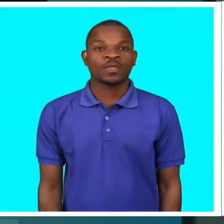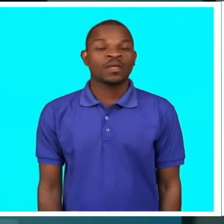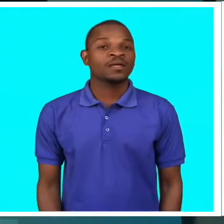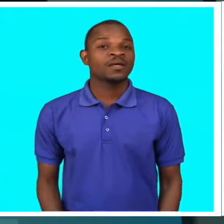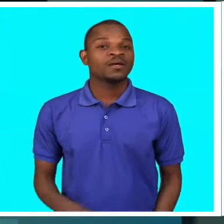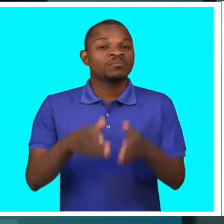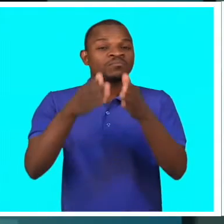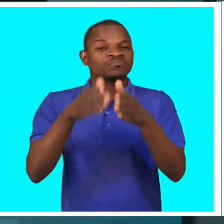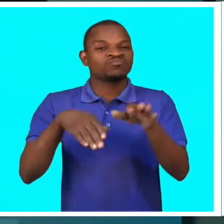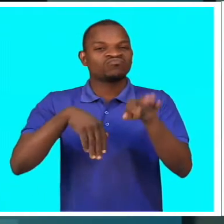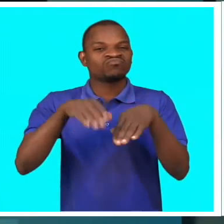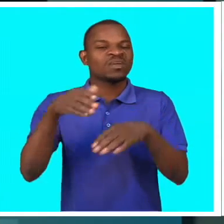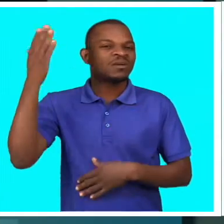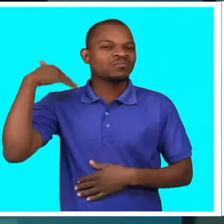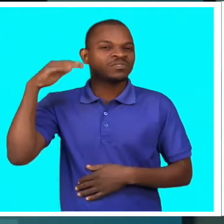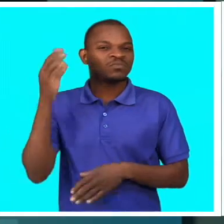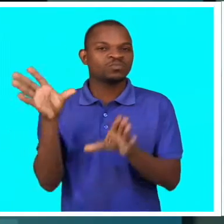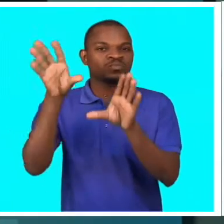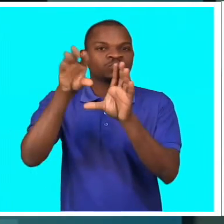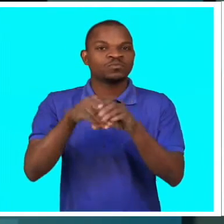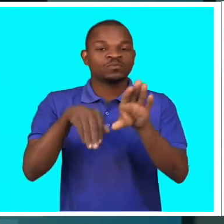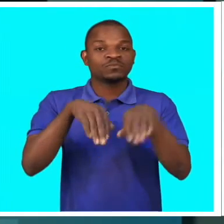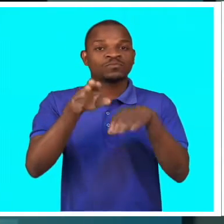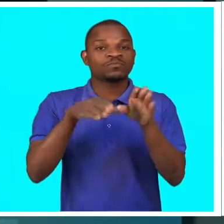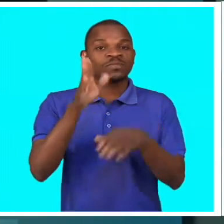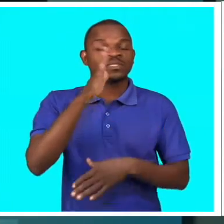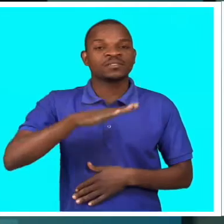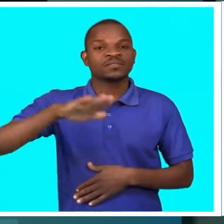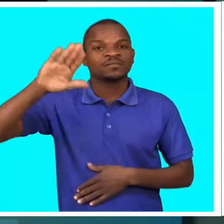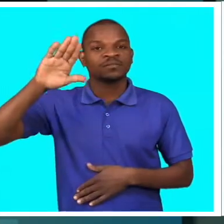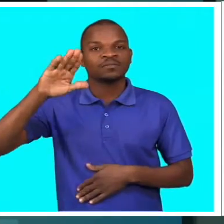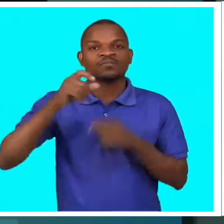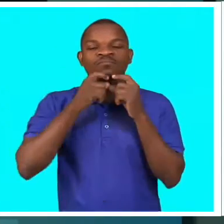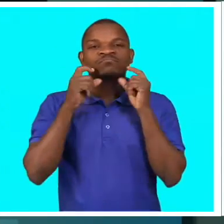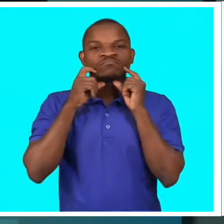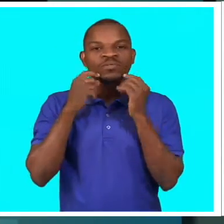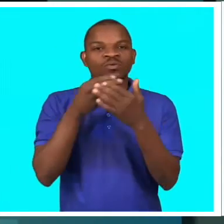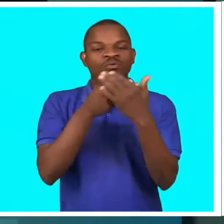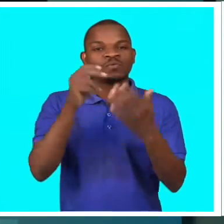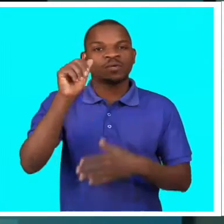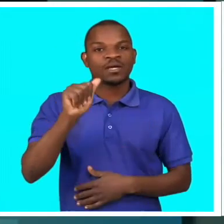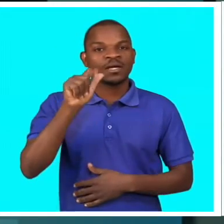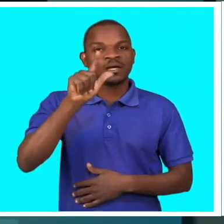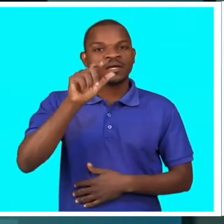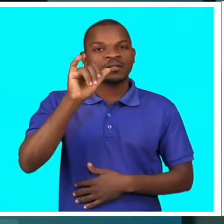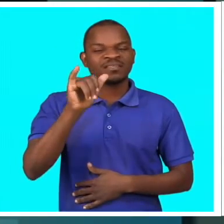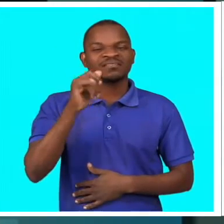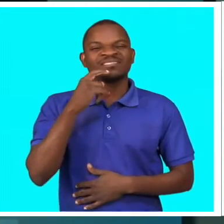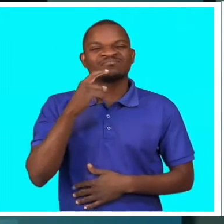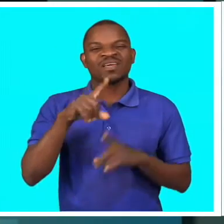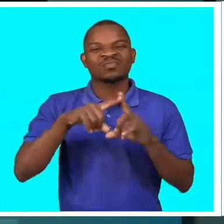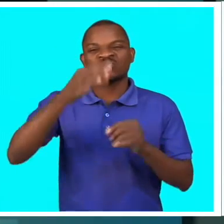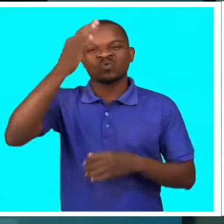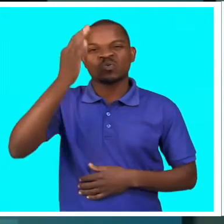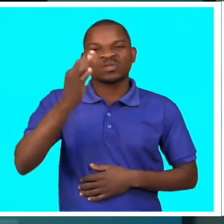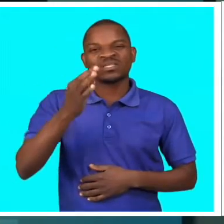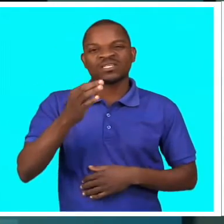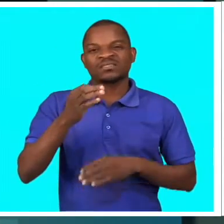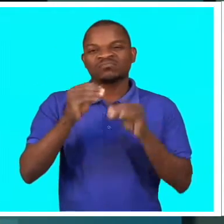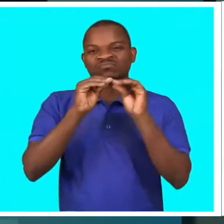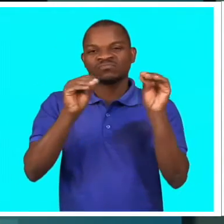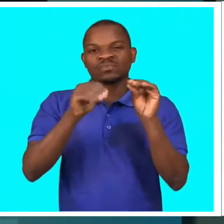O antigo jogador da Seleção Nacional de Moçambique, treinador de futebol, Alia San, critica a qualidade de